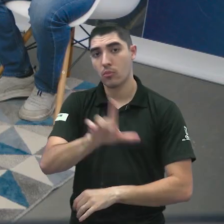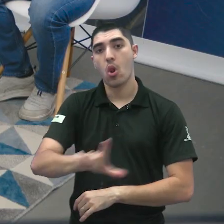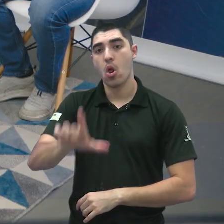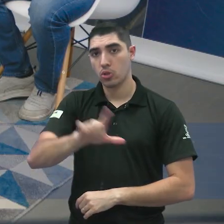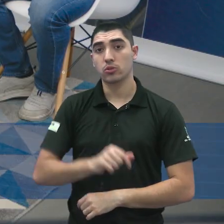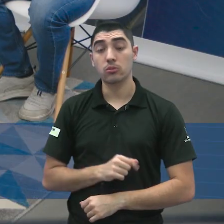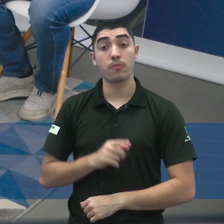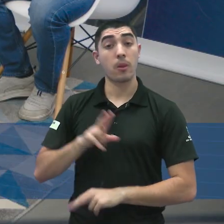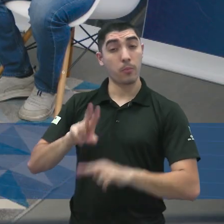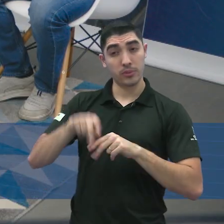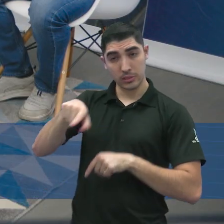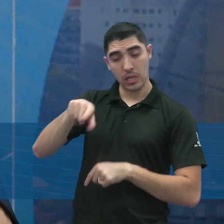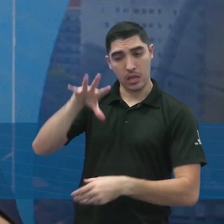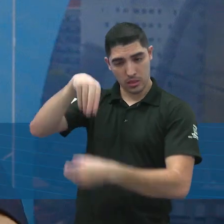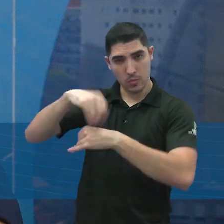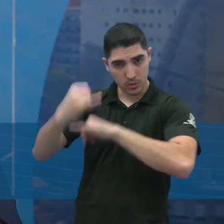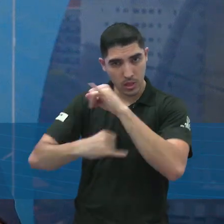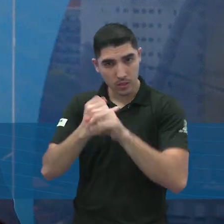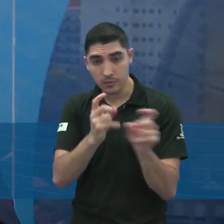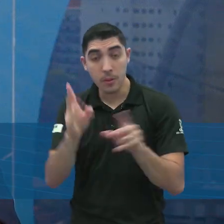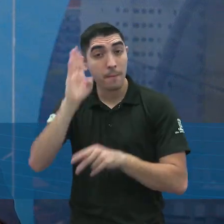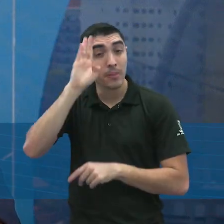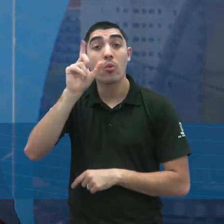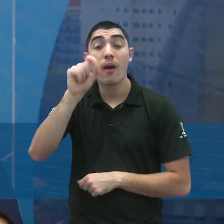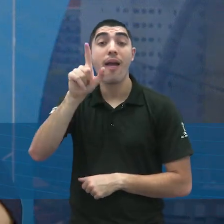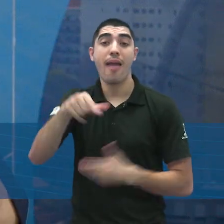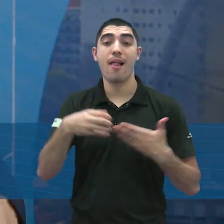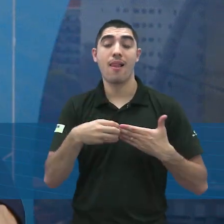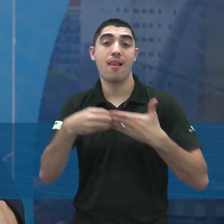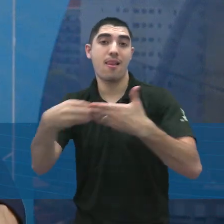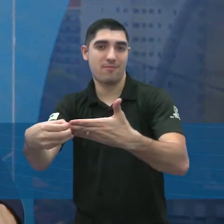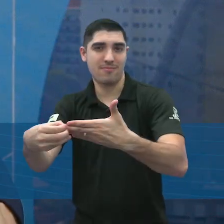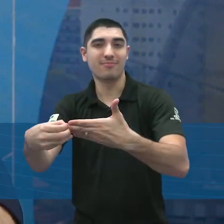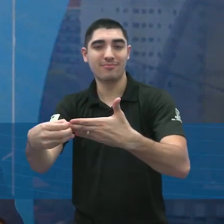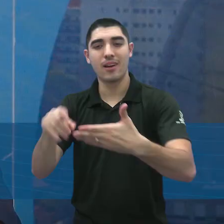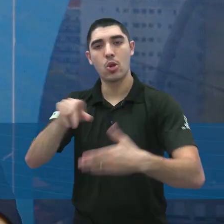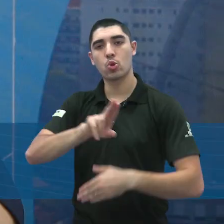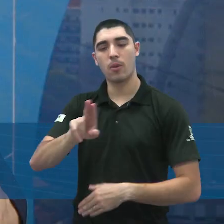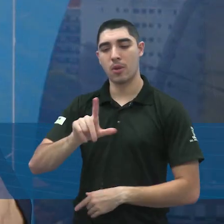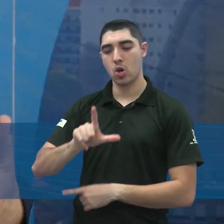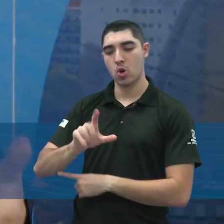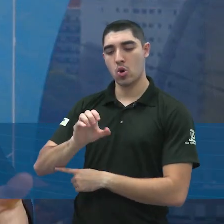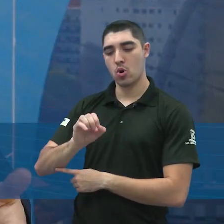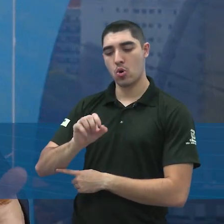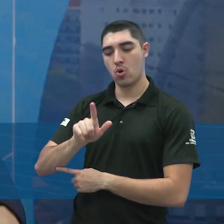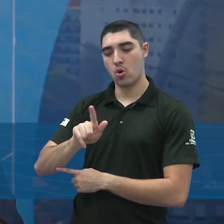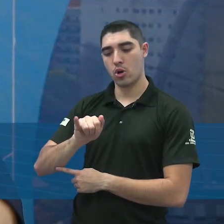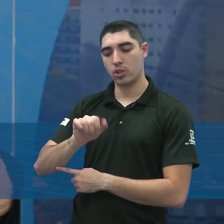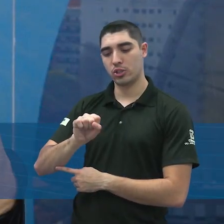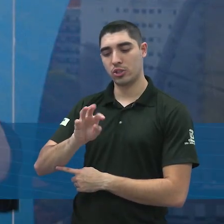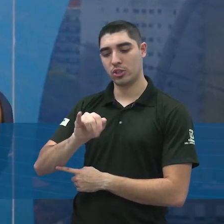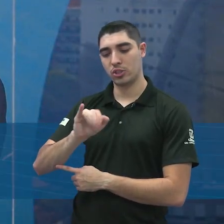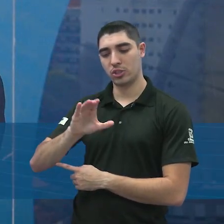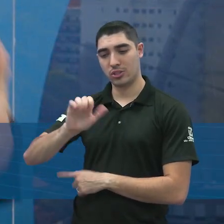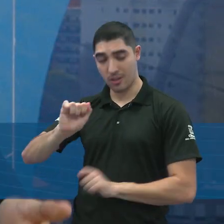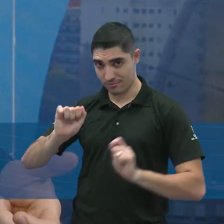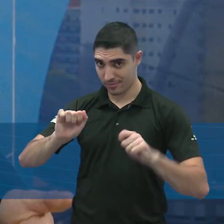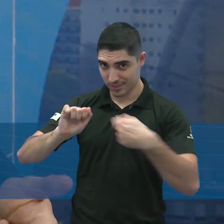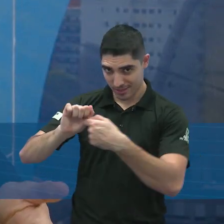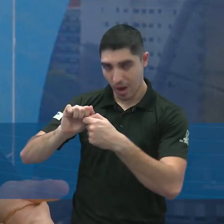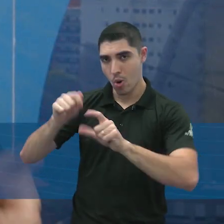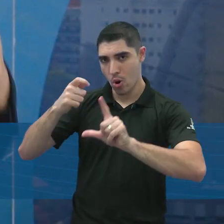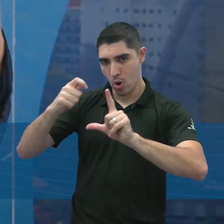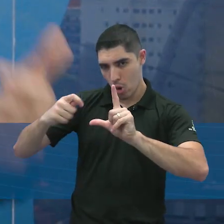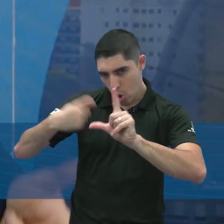primordiais nessa questão do e-commerce é justamente a questão da logística, né? Hoje você compra online e você quer receber no menor